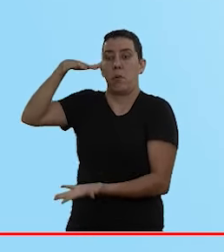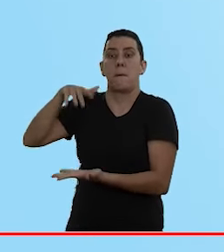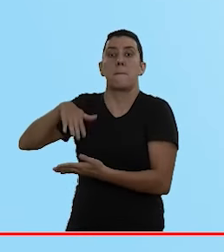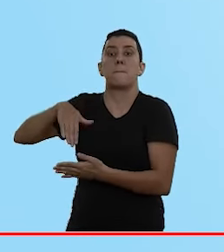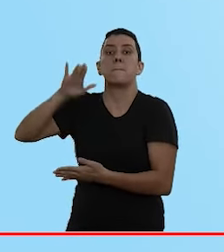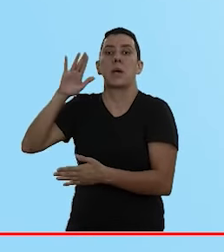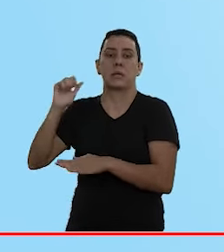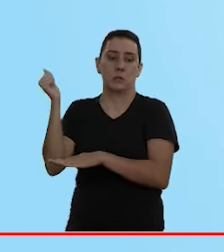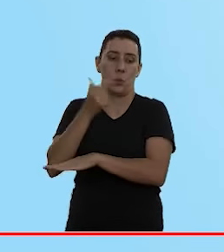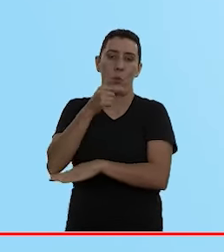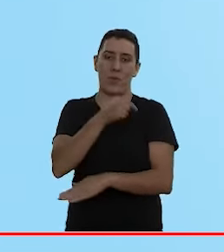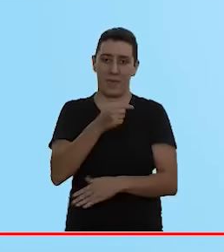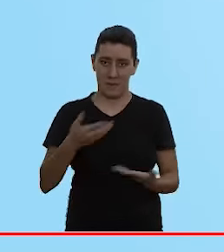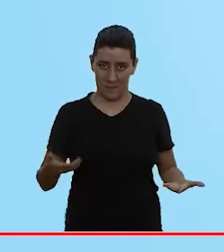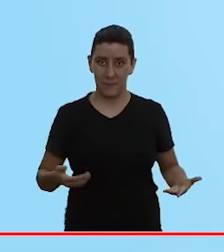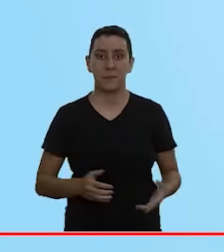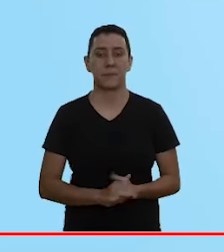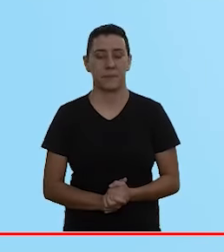bem relevante.